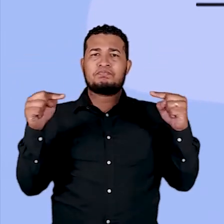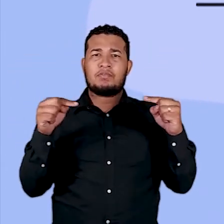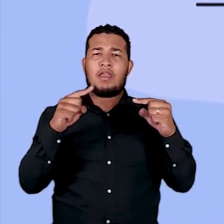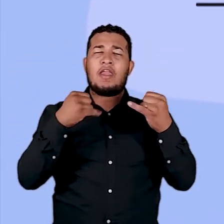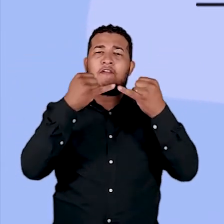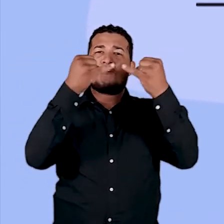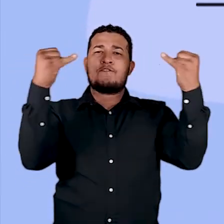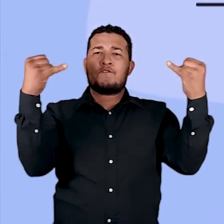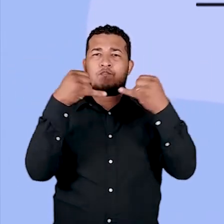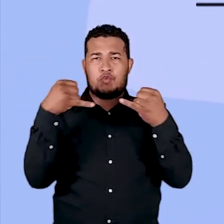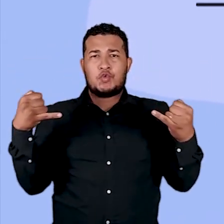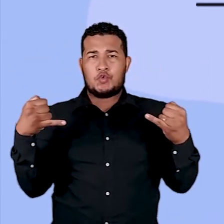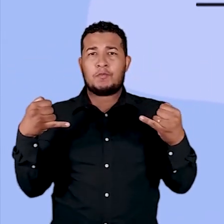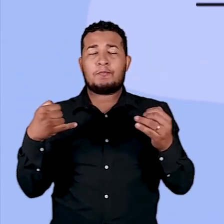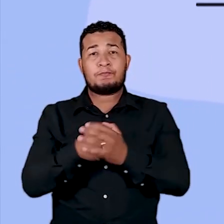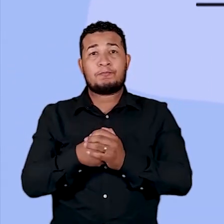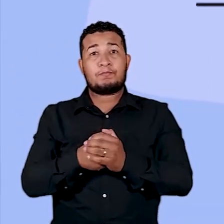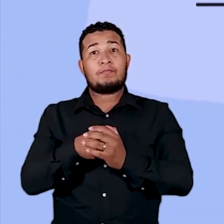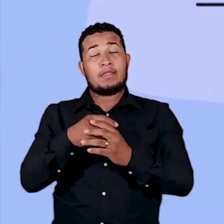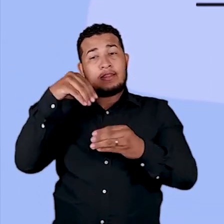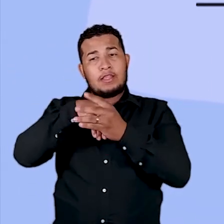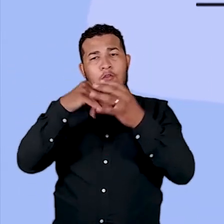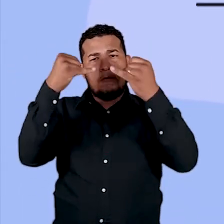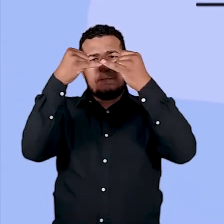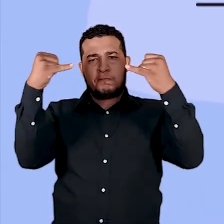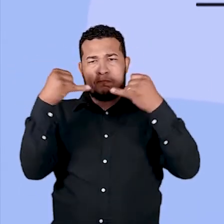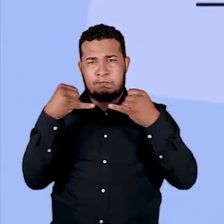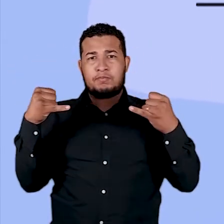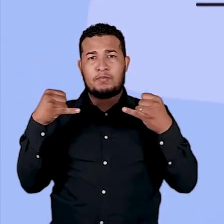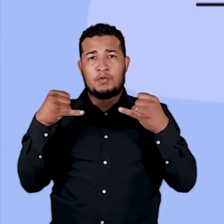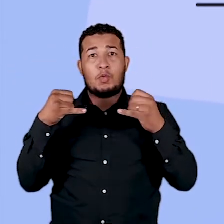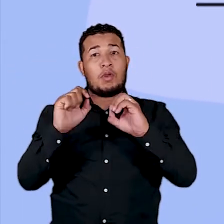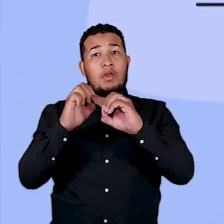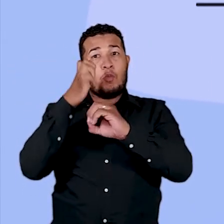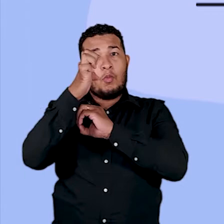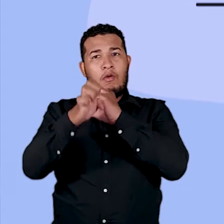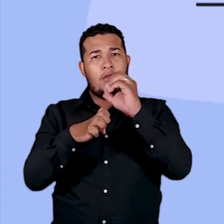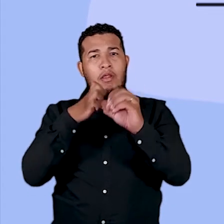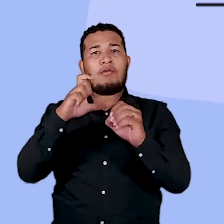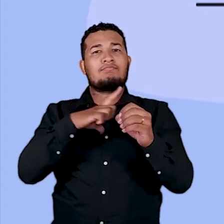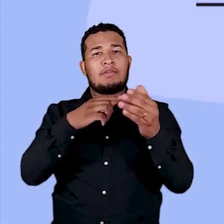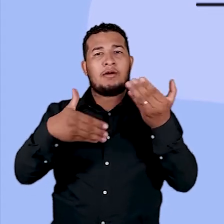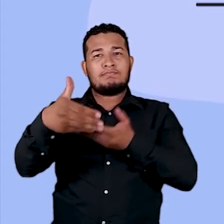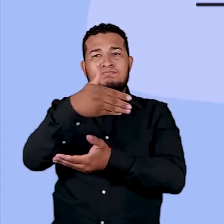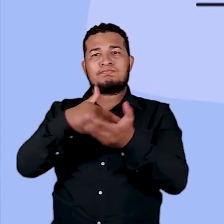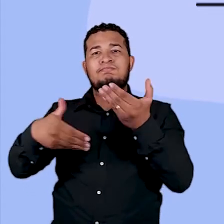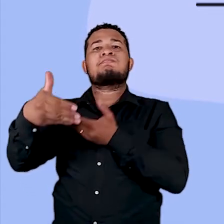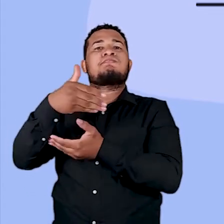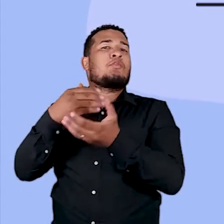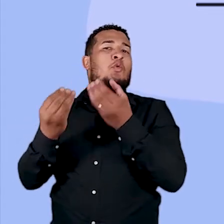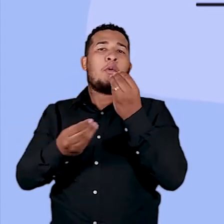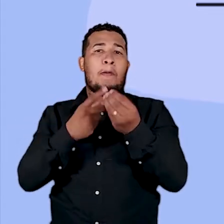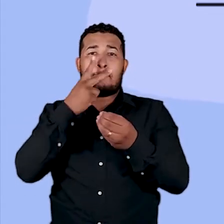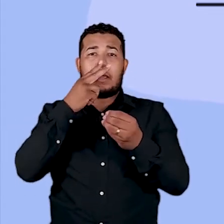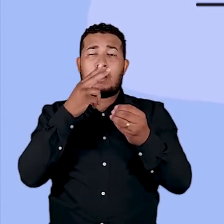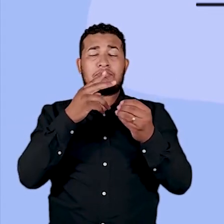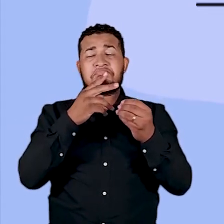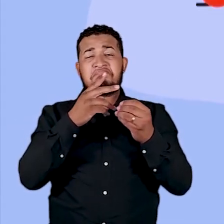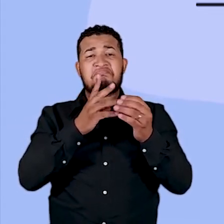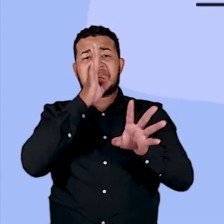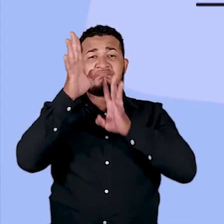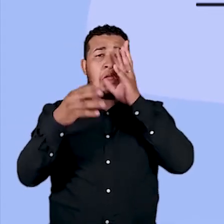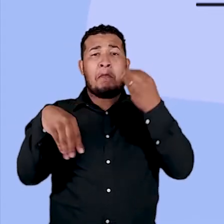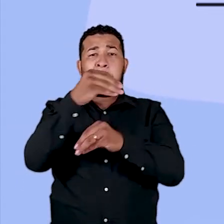fio onde a gente consegue passar energia. Dentro do nosso fio, os nossos elétrons, eles andam, eles se movimentam de maneira